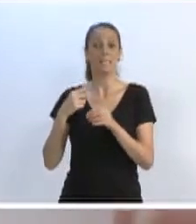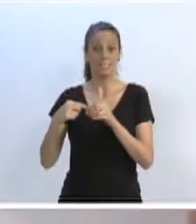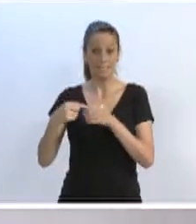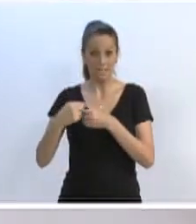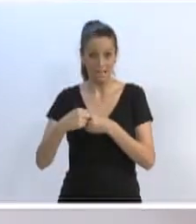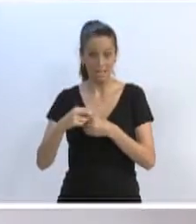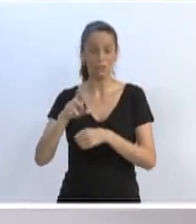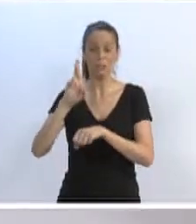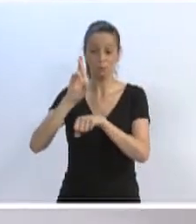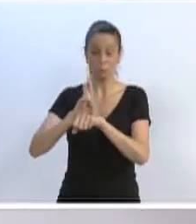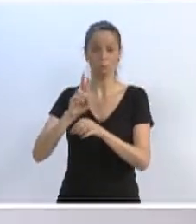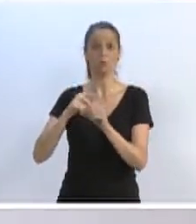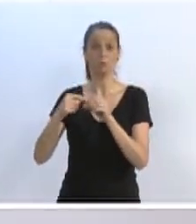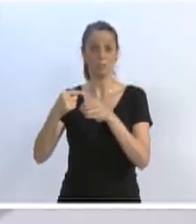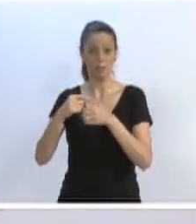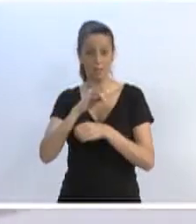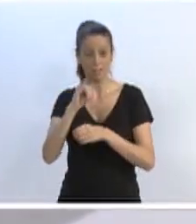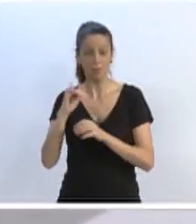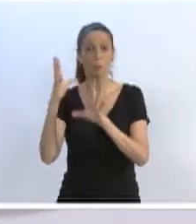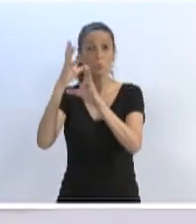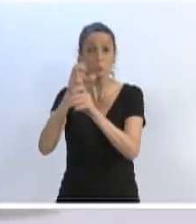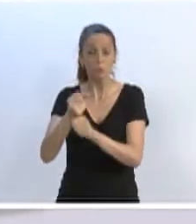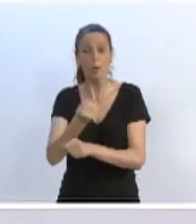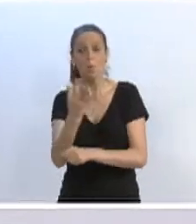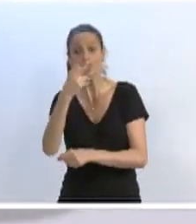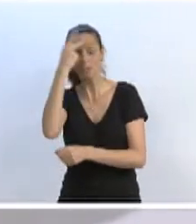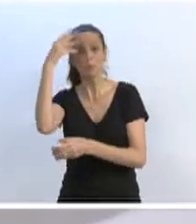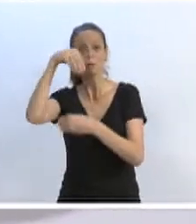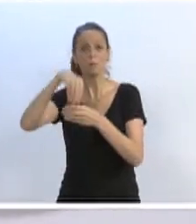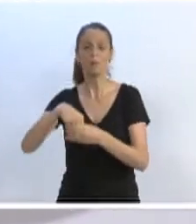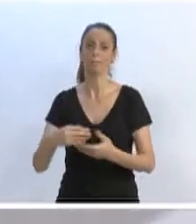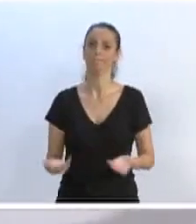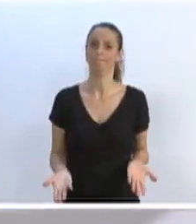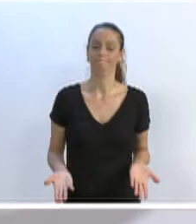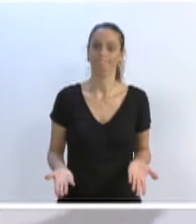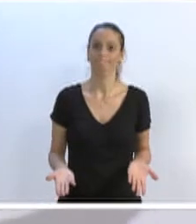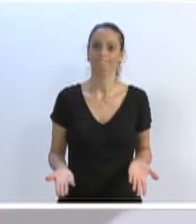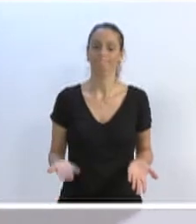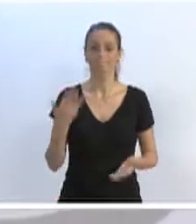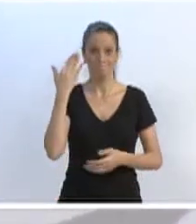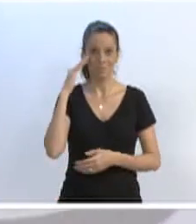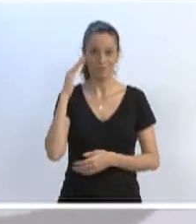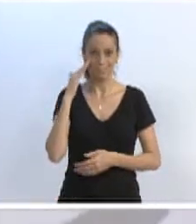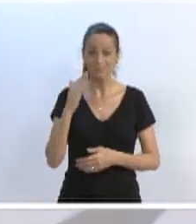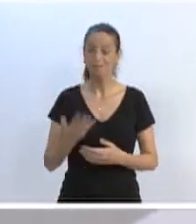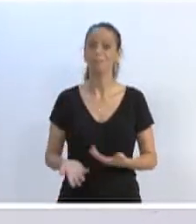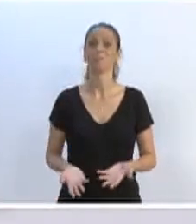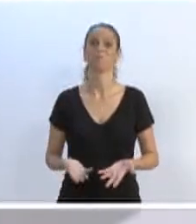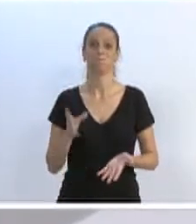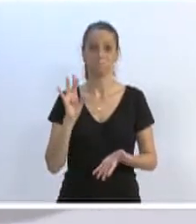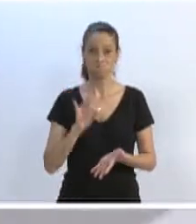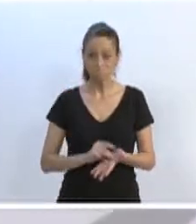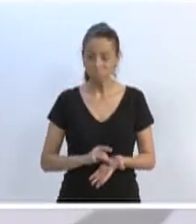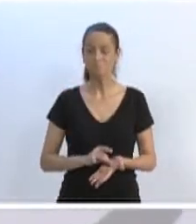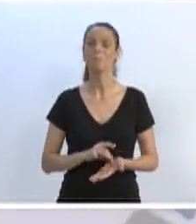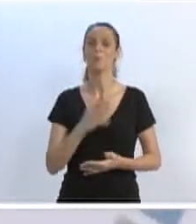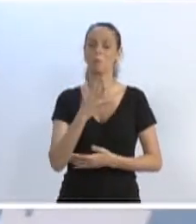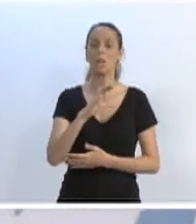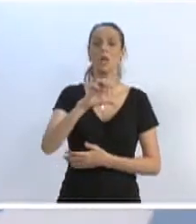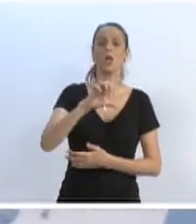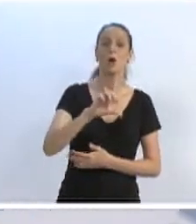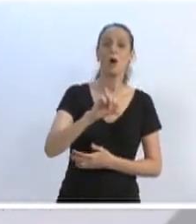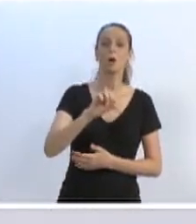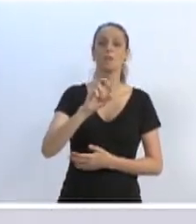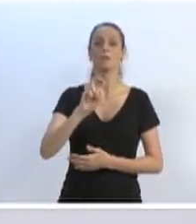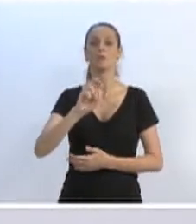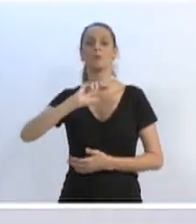Aqui onde está a caneta aqui. Rio do Sul e Indaial não dá 95 mil votos. E é o que vai dar de brancos